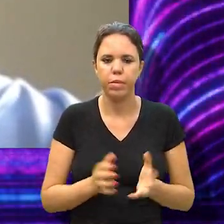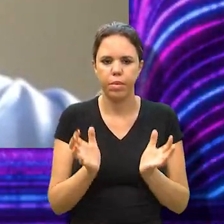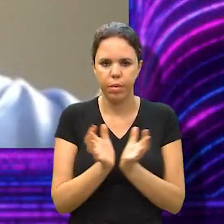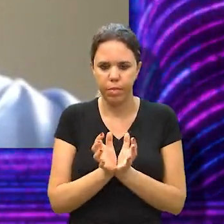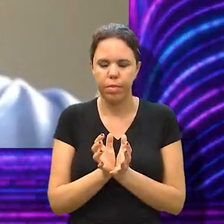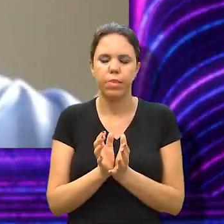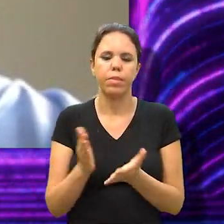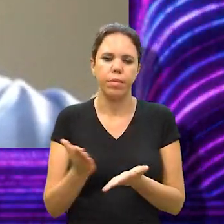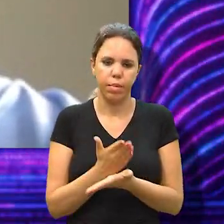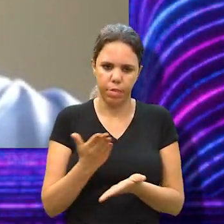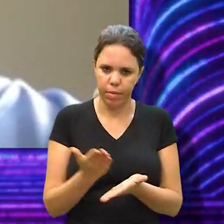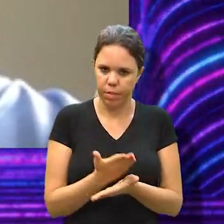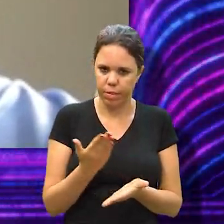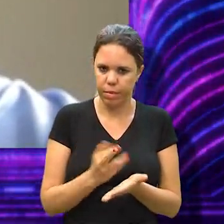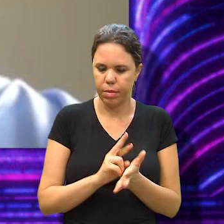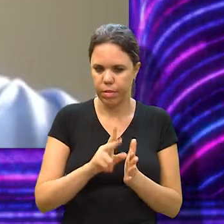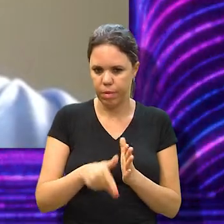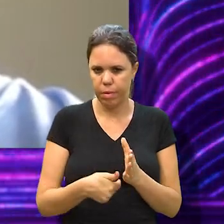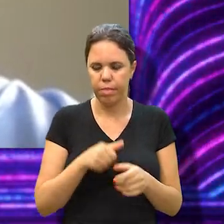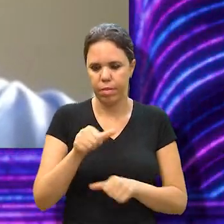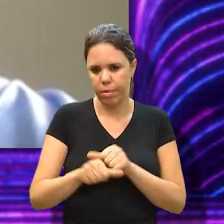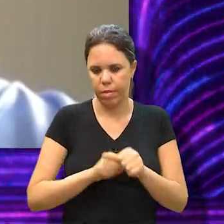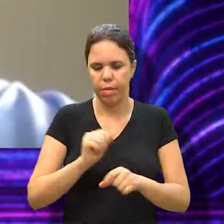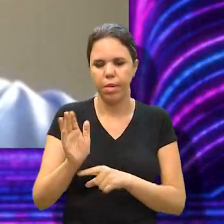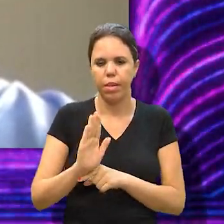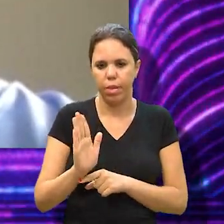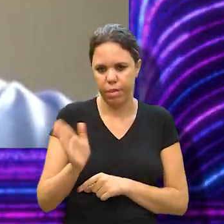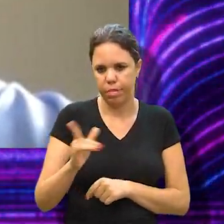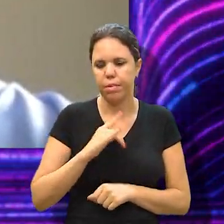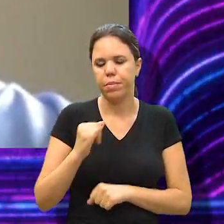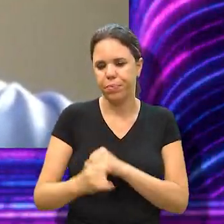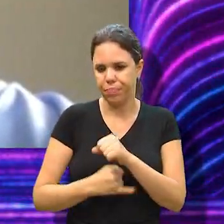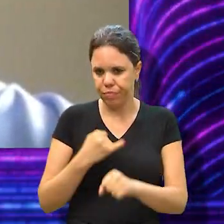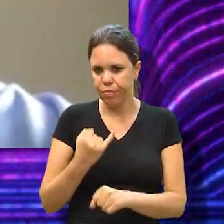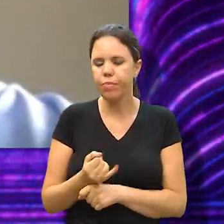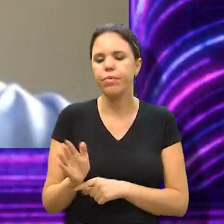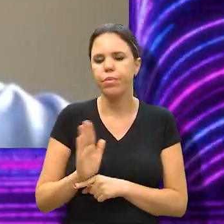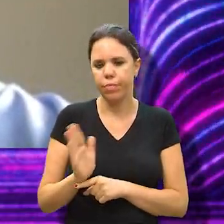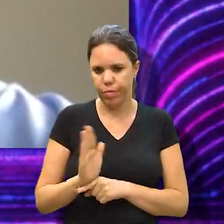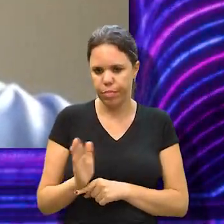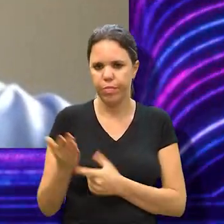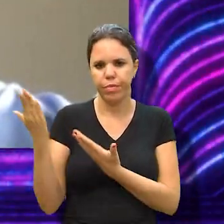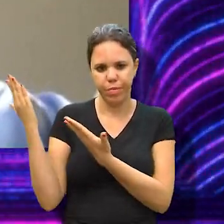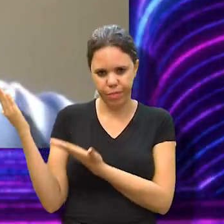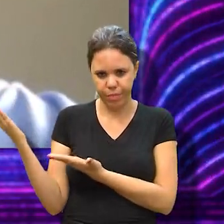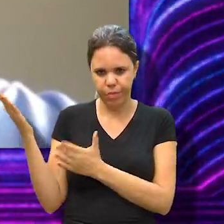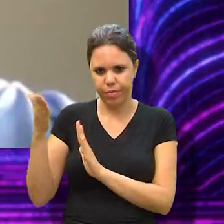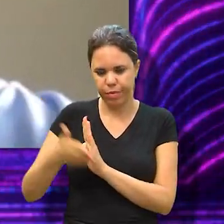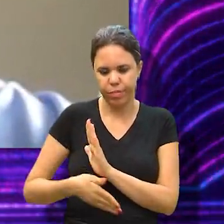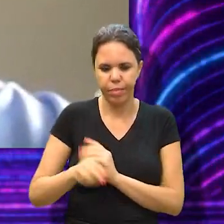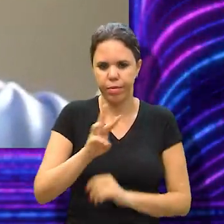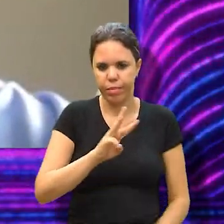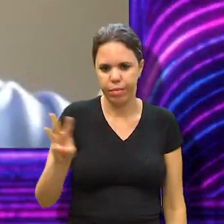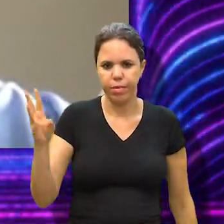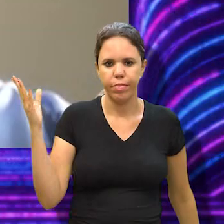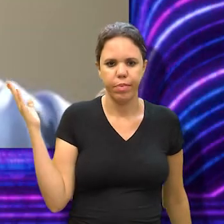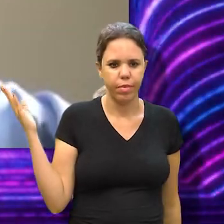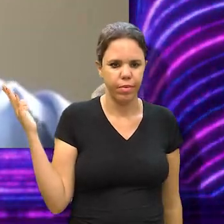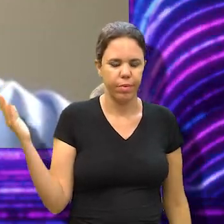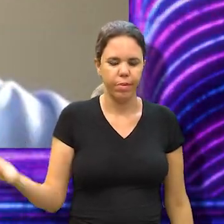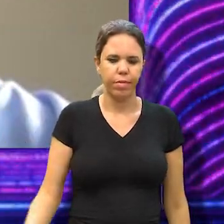essa série em filme, né? Então já tem também um site do filme A Contrapartida,